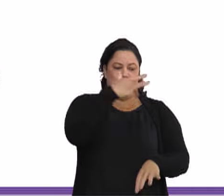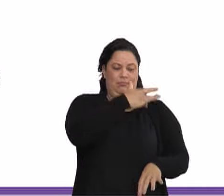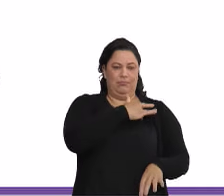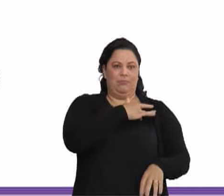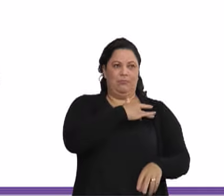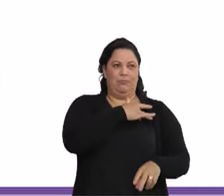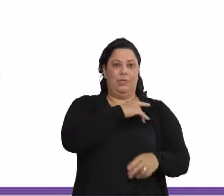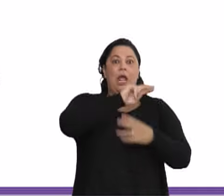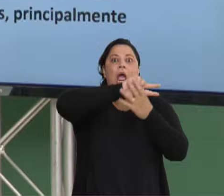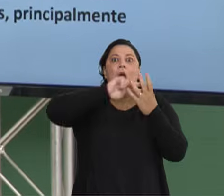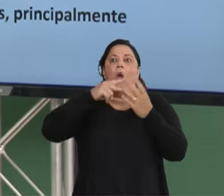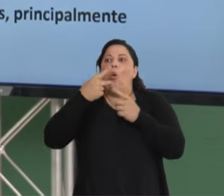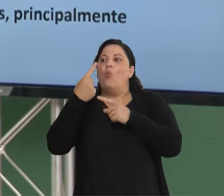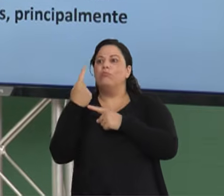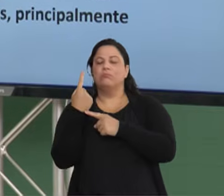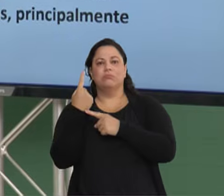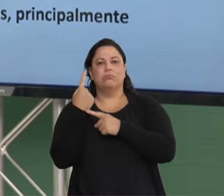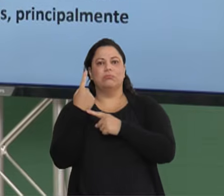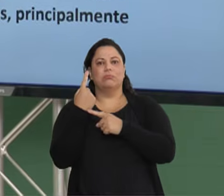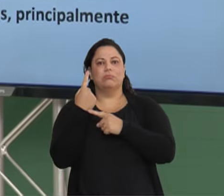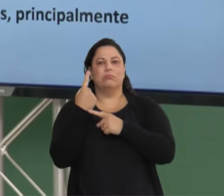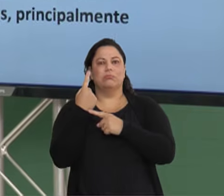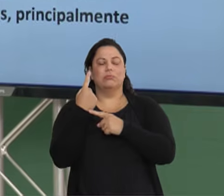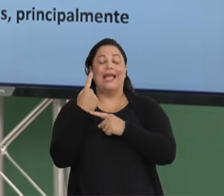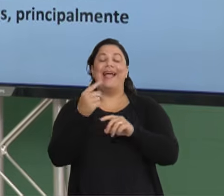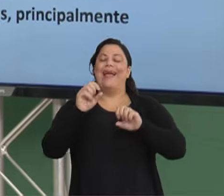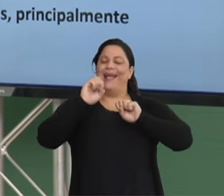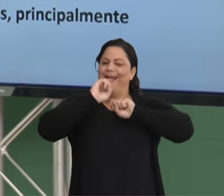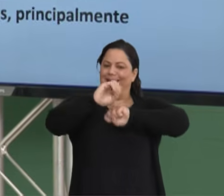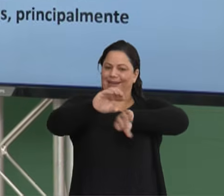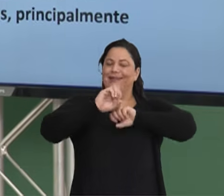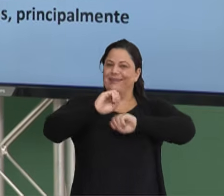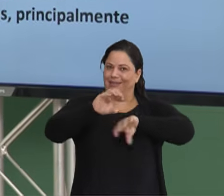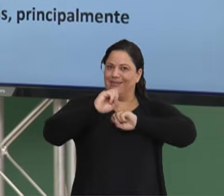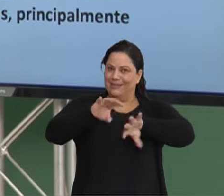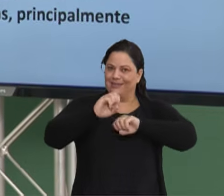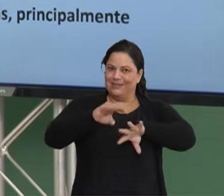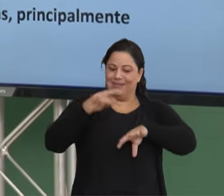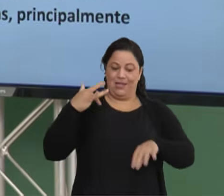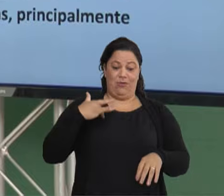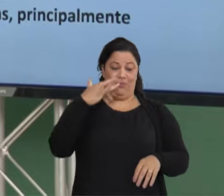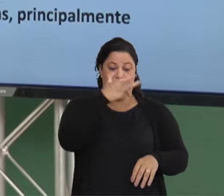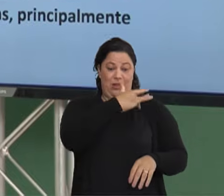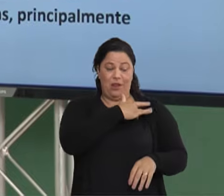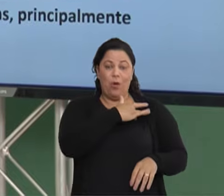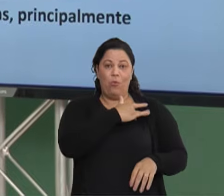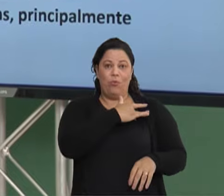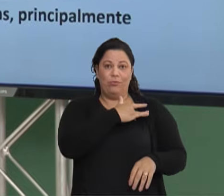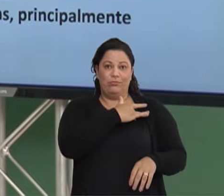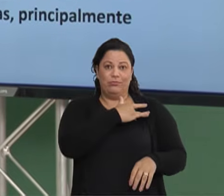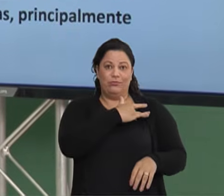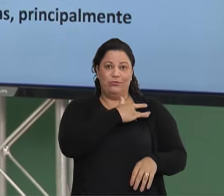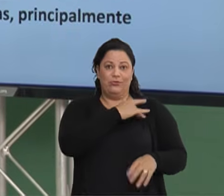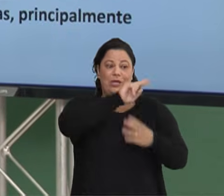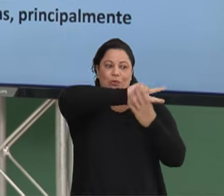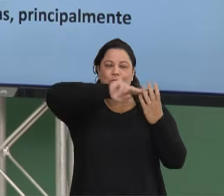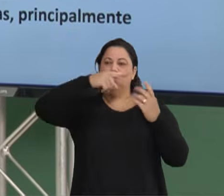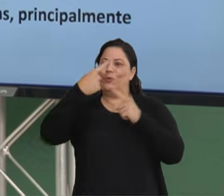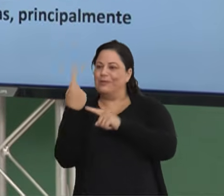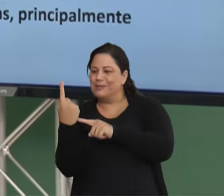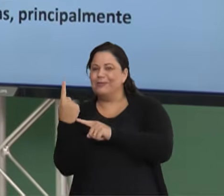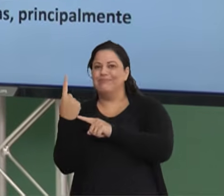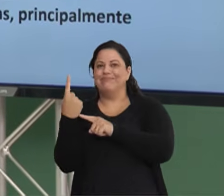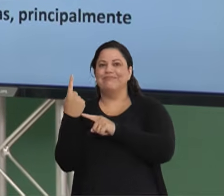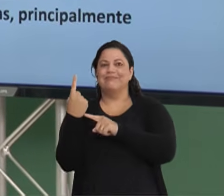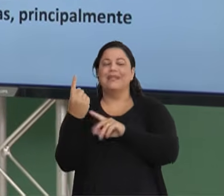era um ministério só, Educação e Saúde. Esse Ministério da Educação e Saúde, ele vai